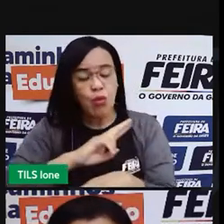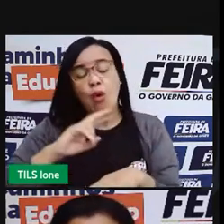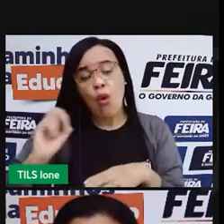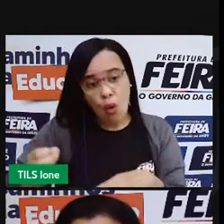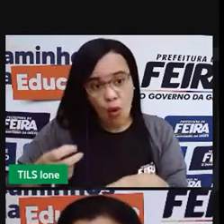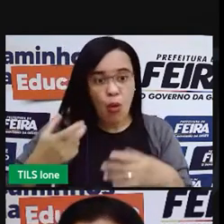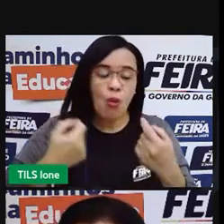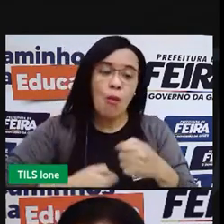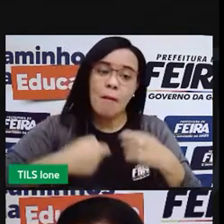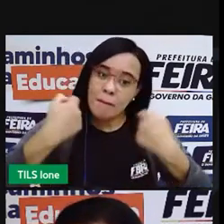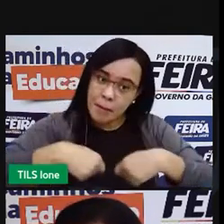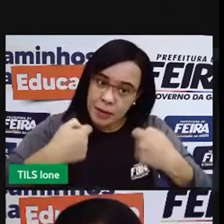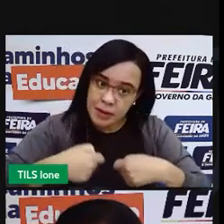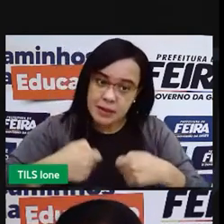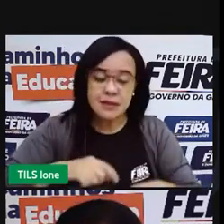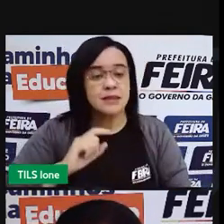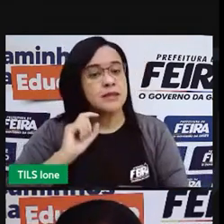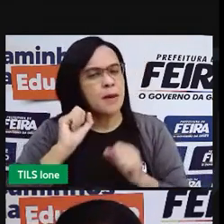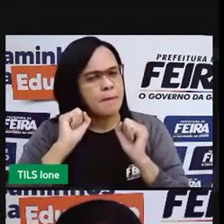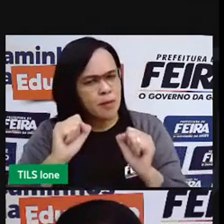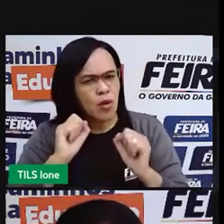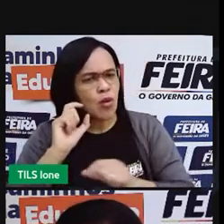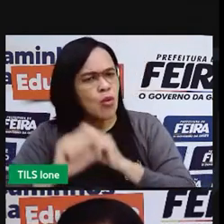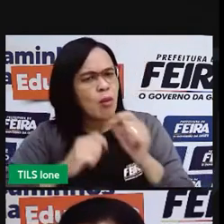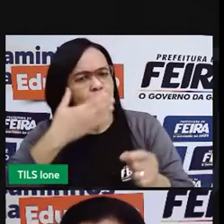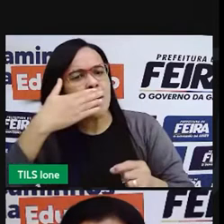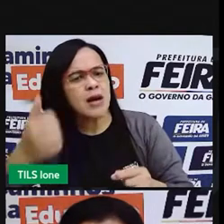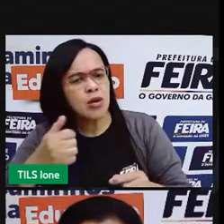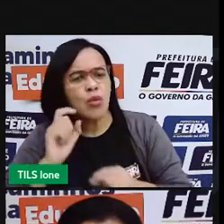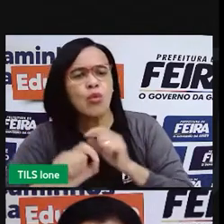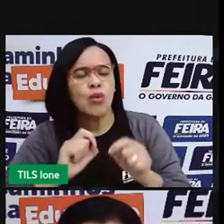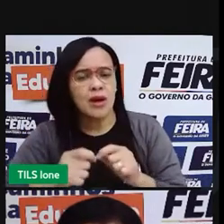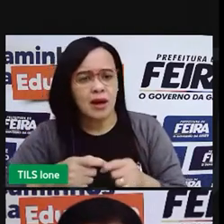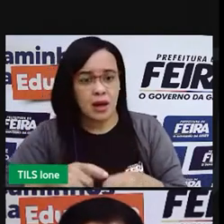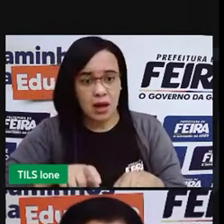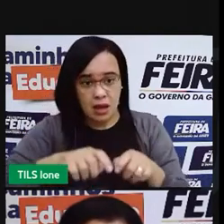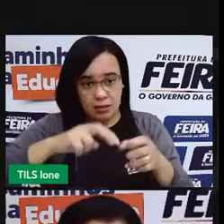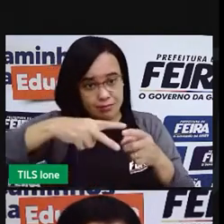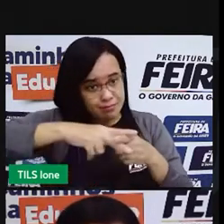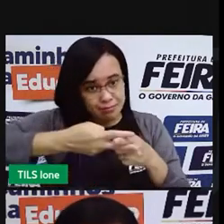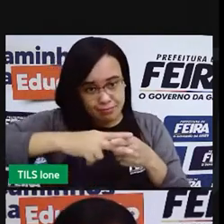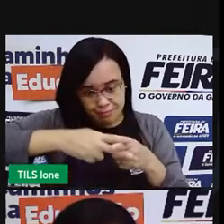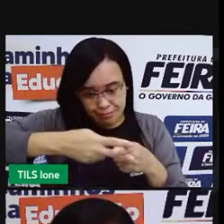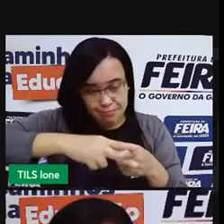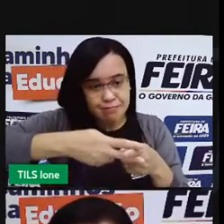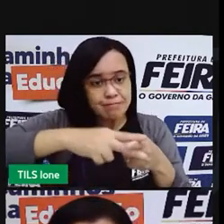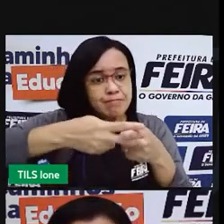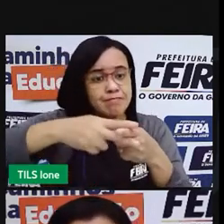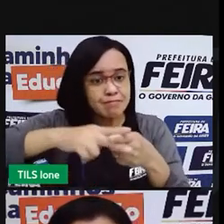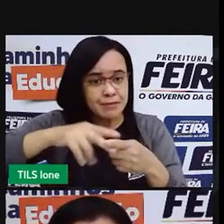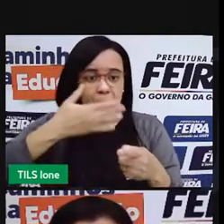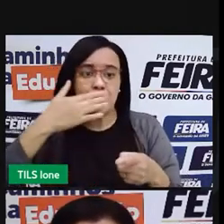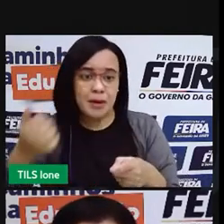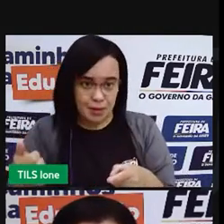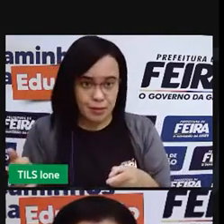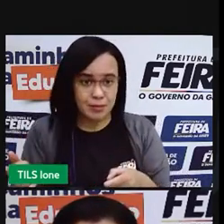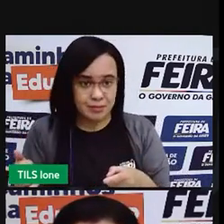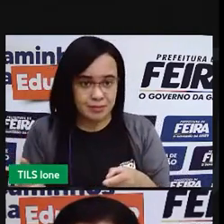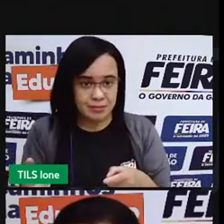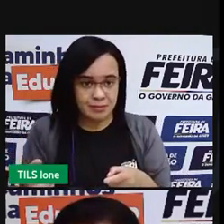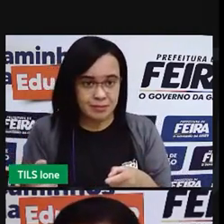consertar seria mais barato? Não gastaria menos recursos naturais, além